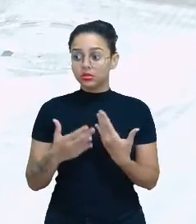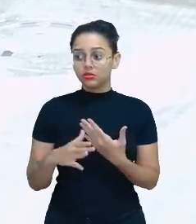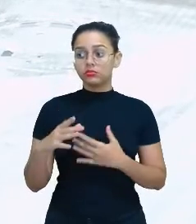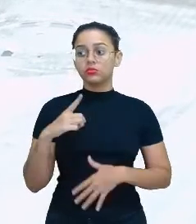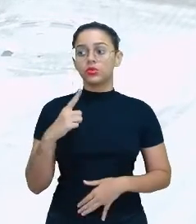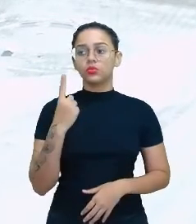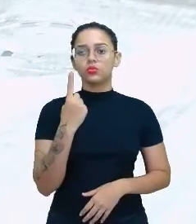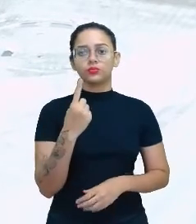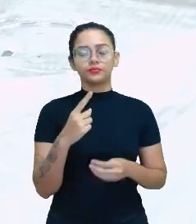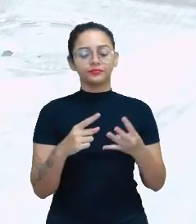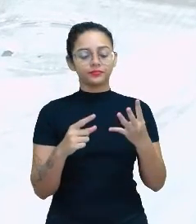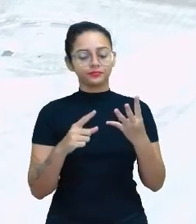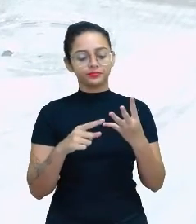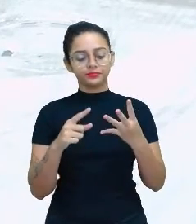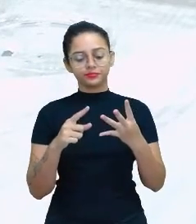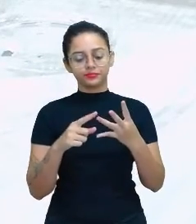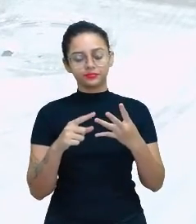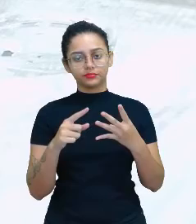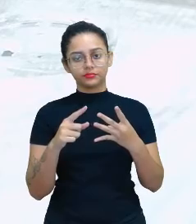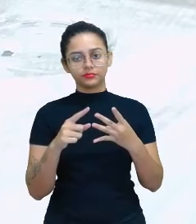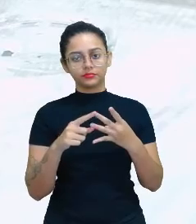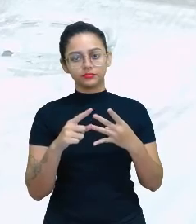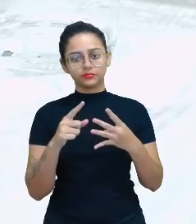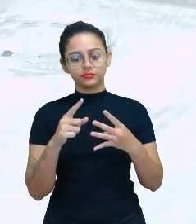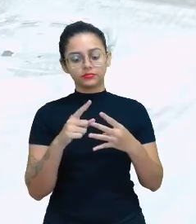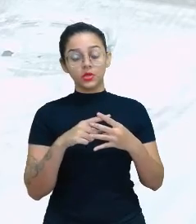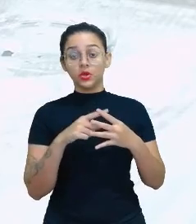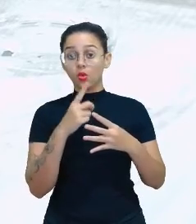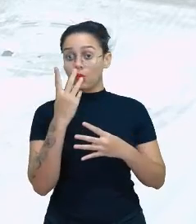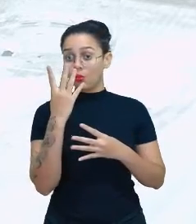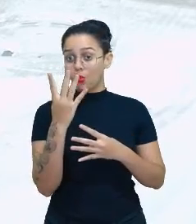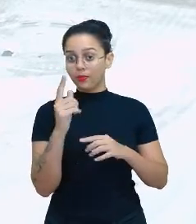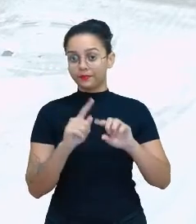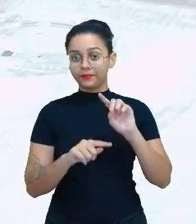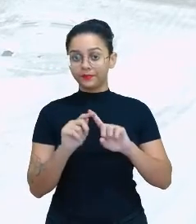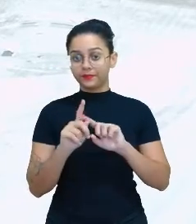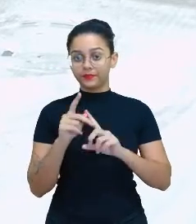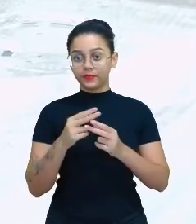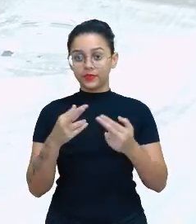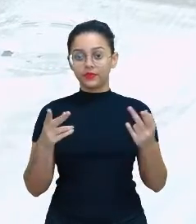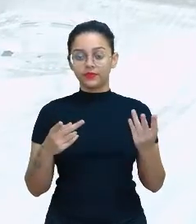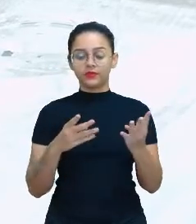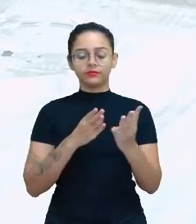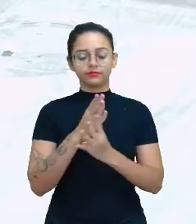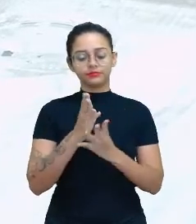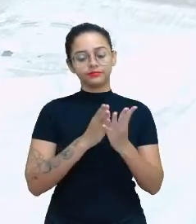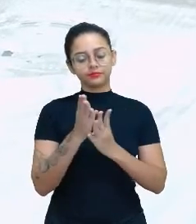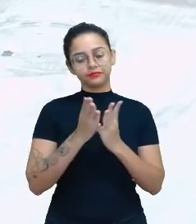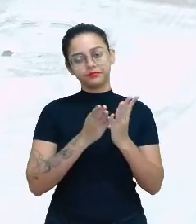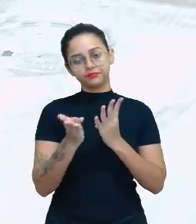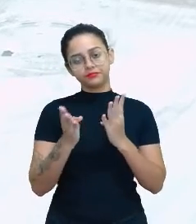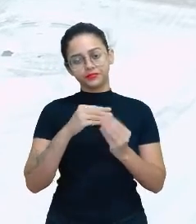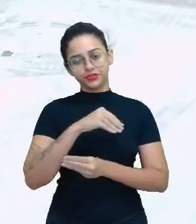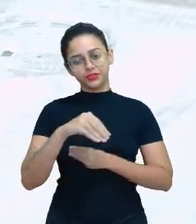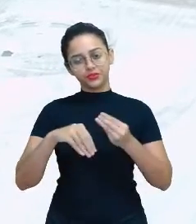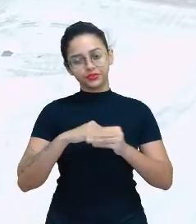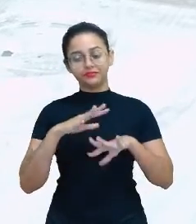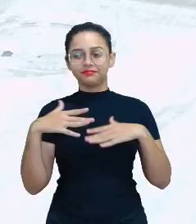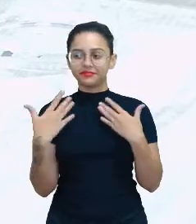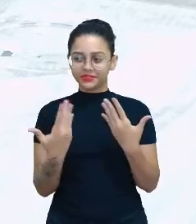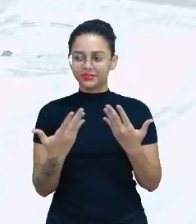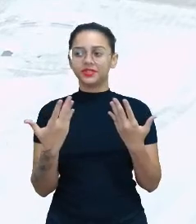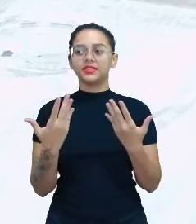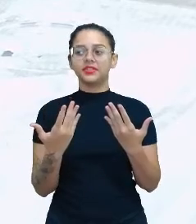temos um dois três quatro materiaiszinhos diferentes mistura polica Pois